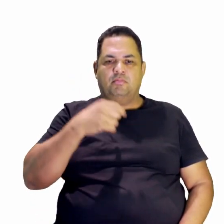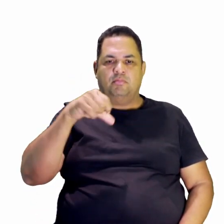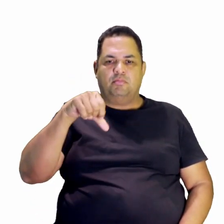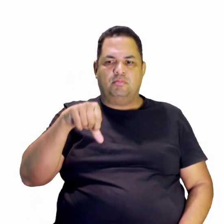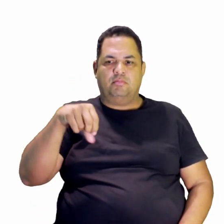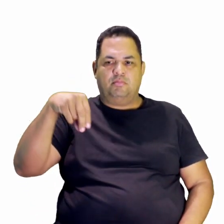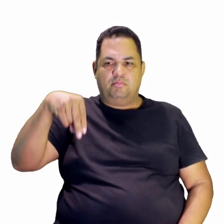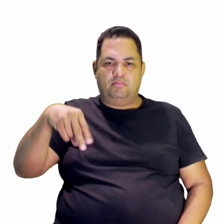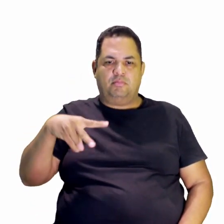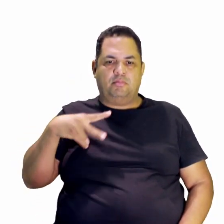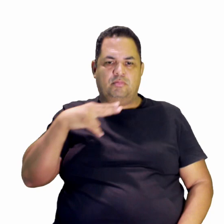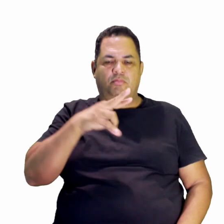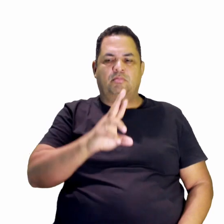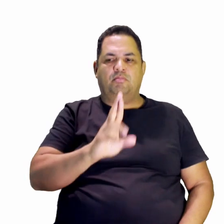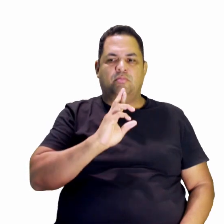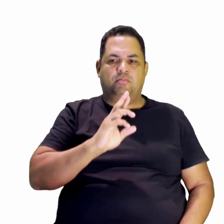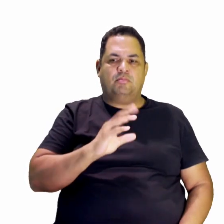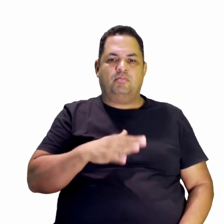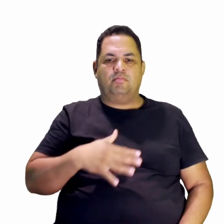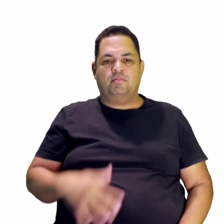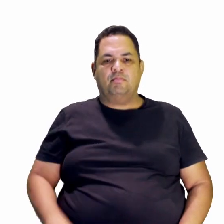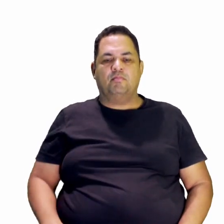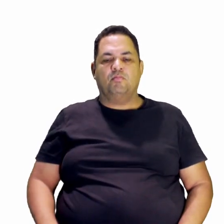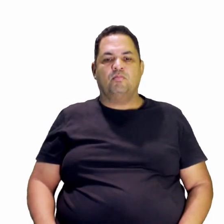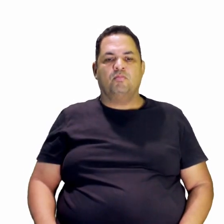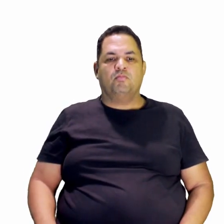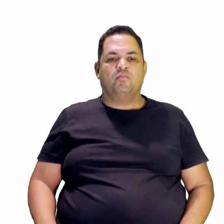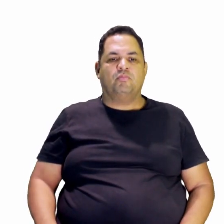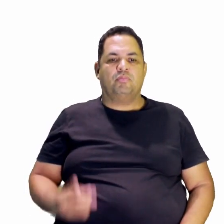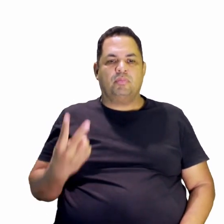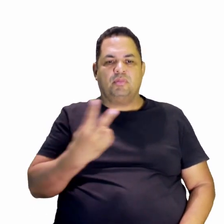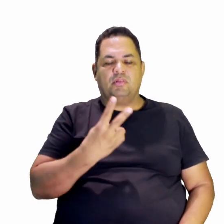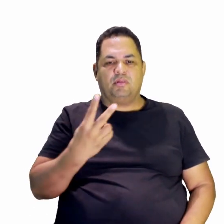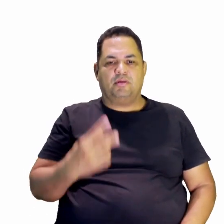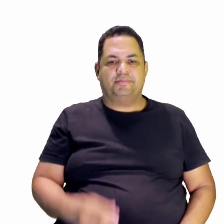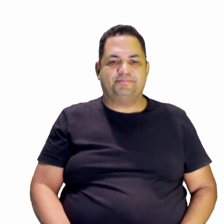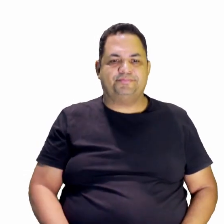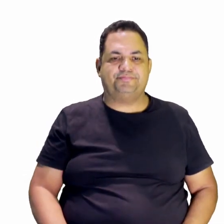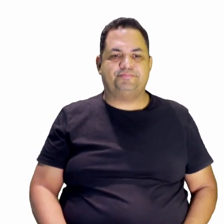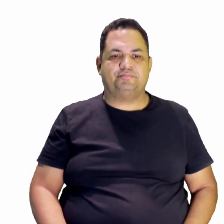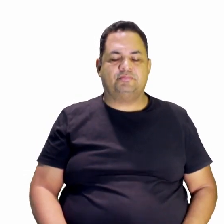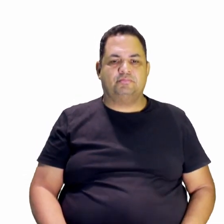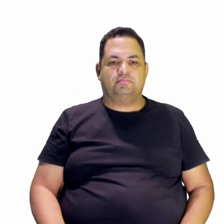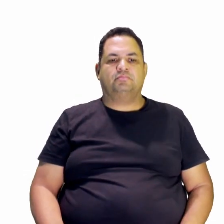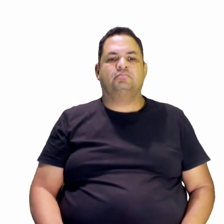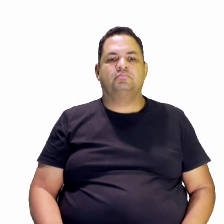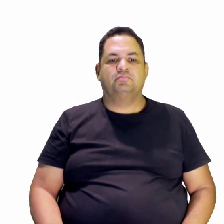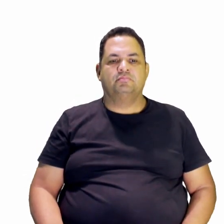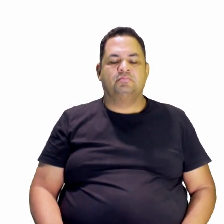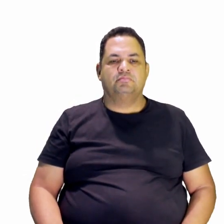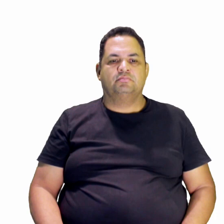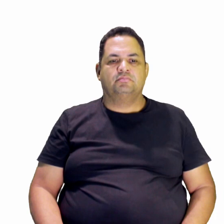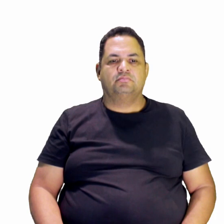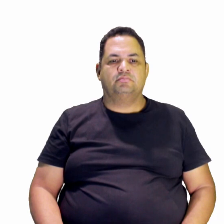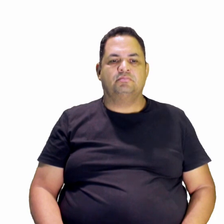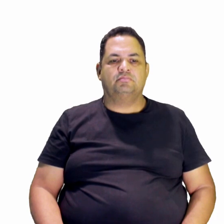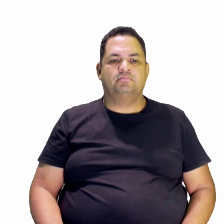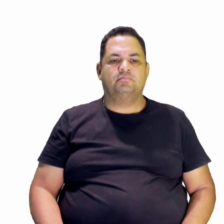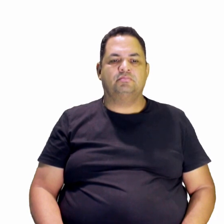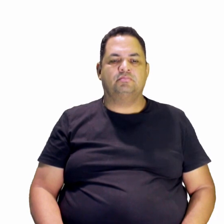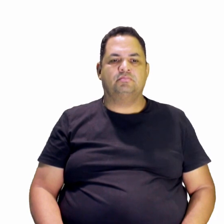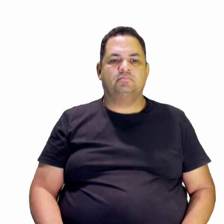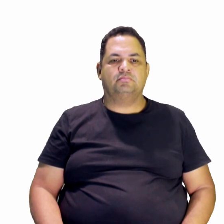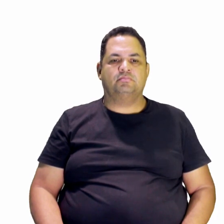uma força resultante parcial. Ela é resultante dessas duas só, tá? Parcial. No